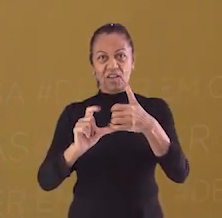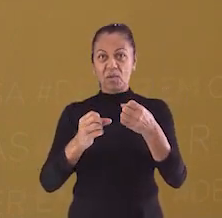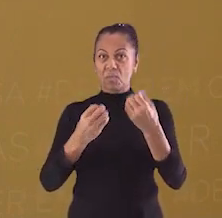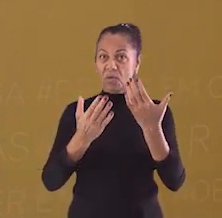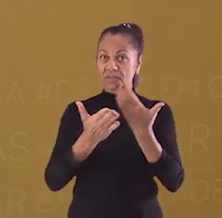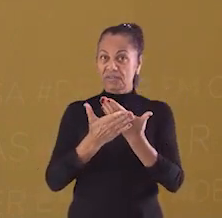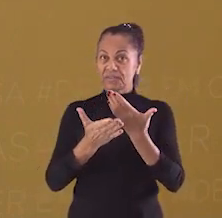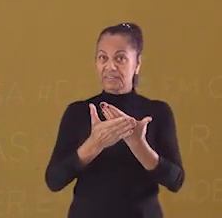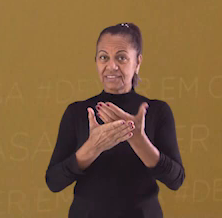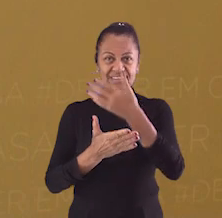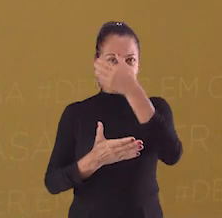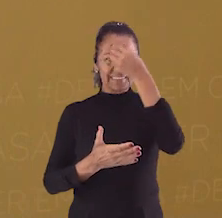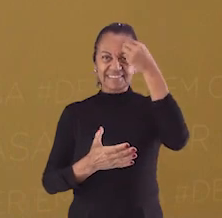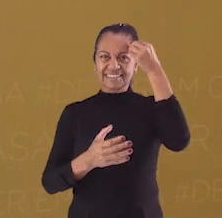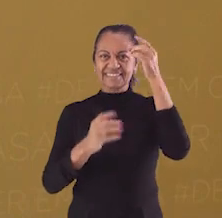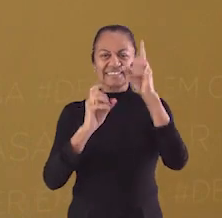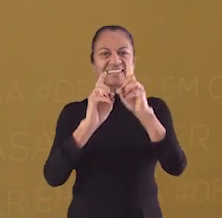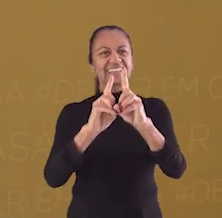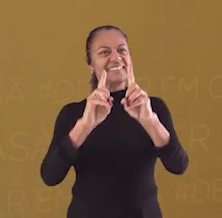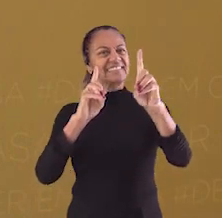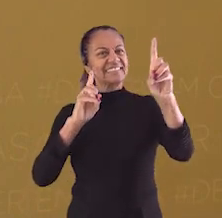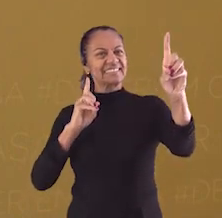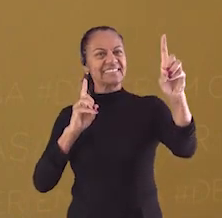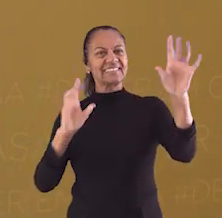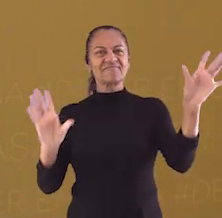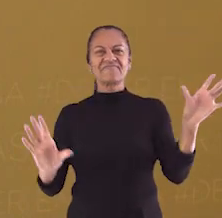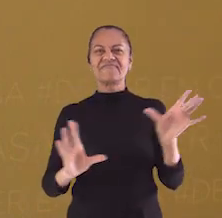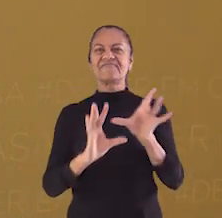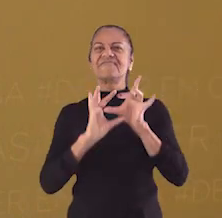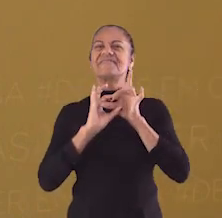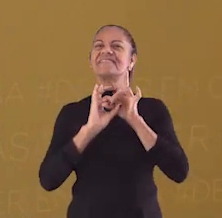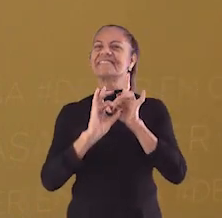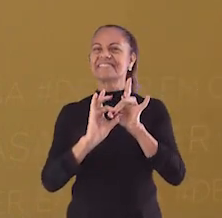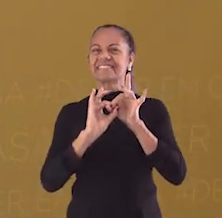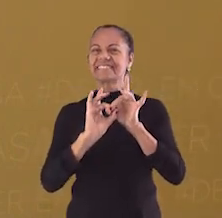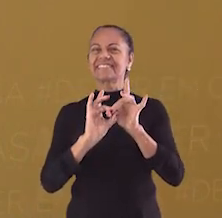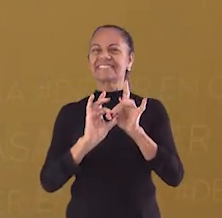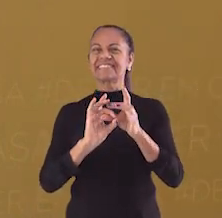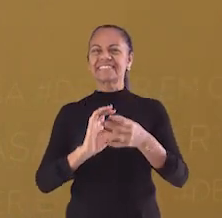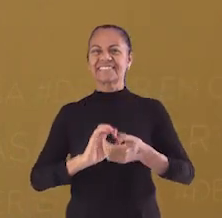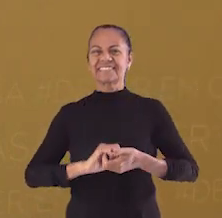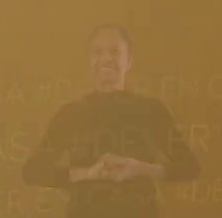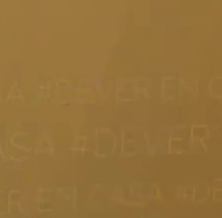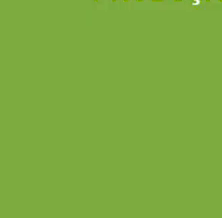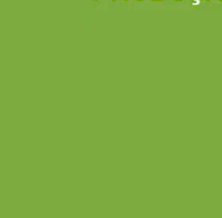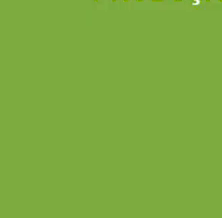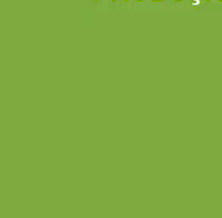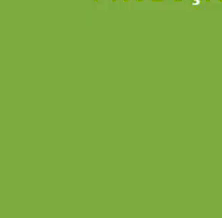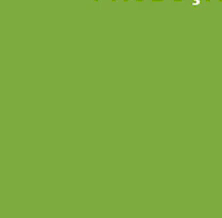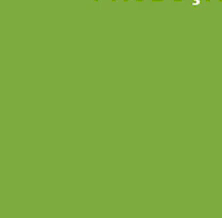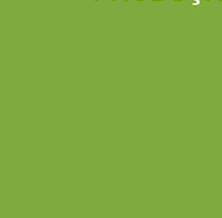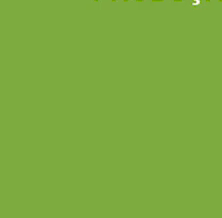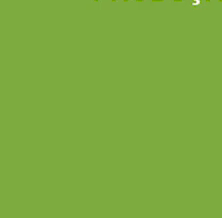está aqui na tela. Bons estudos e não se esqueçam, mesmo distantes, estamos juntos!